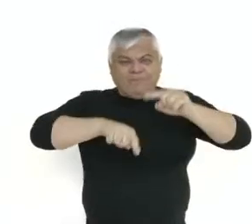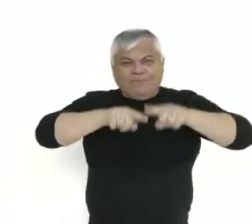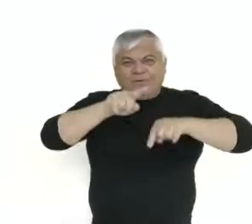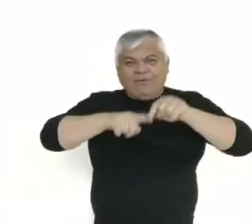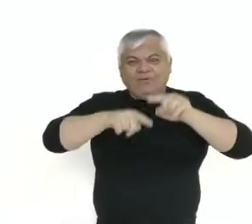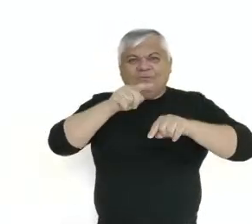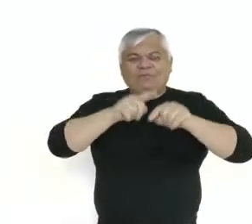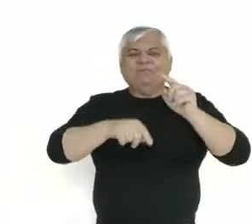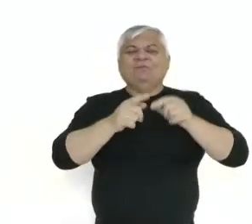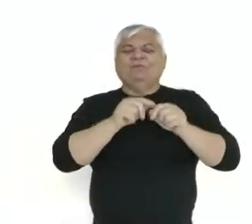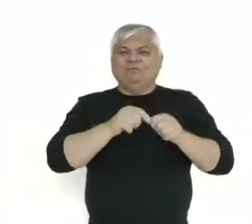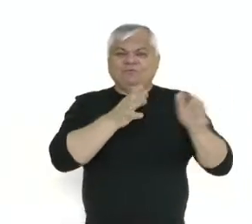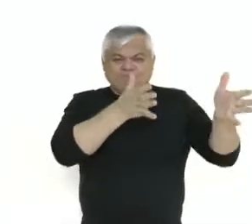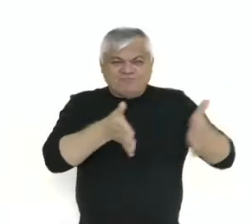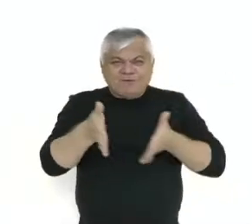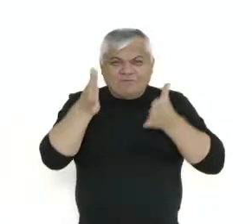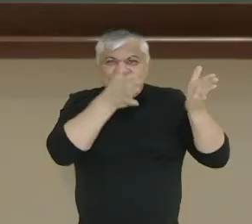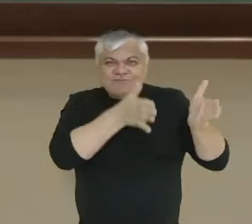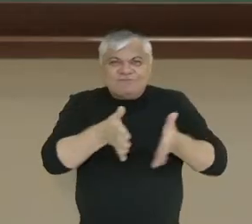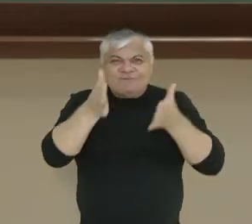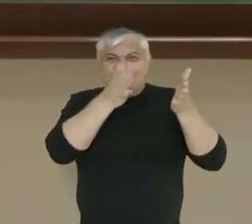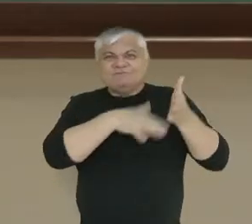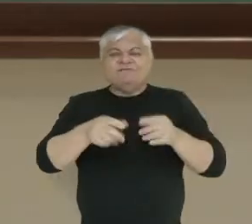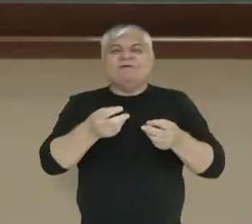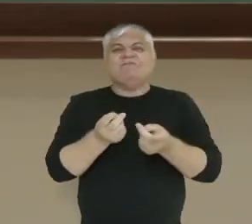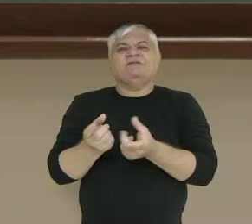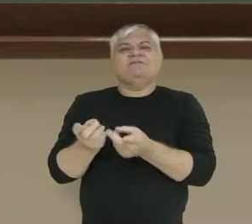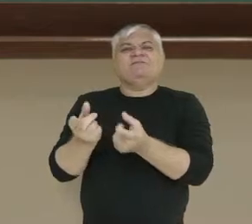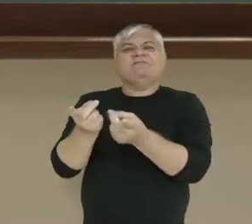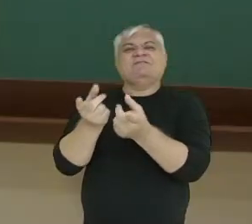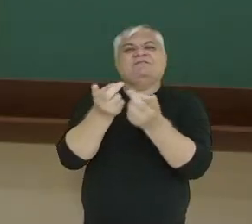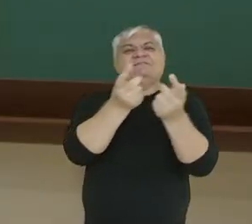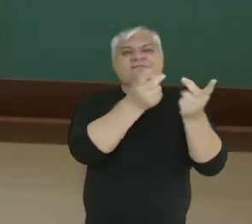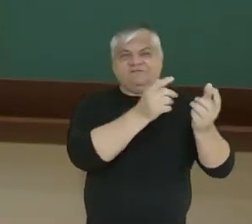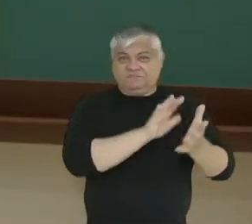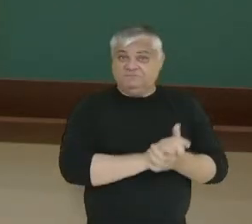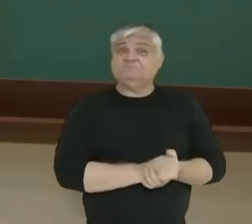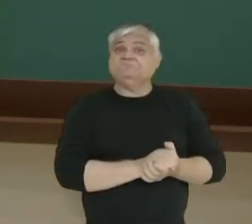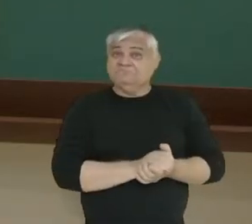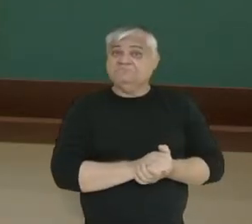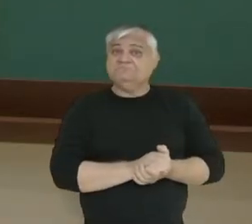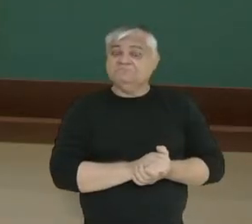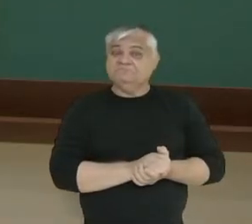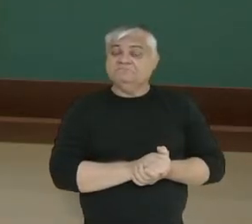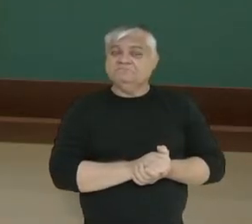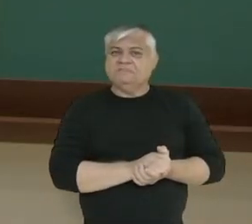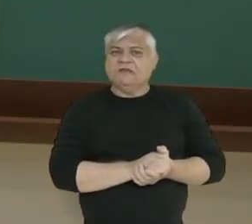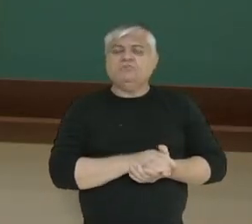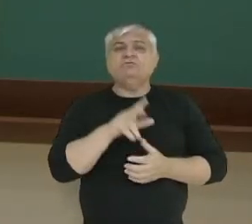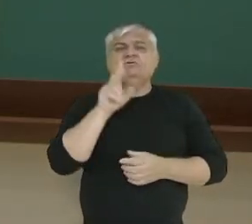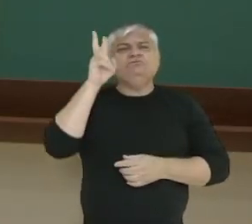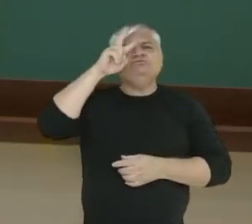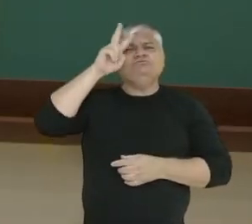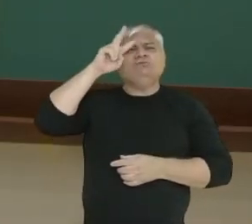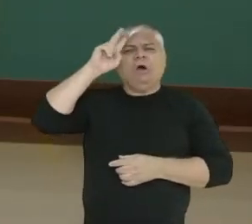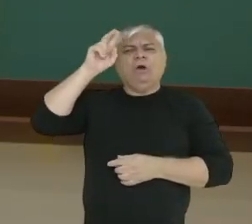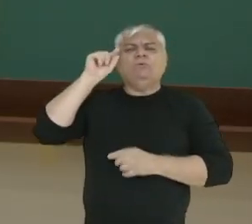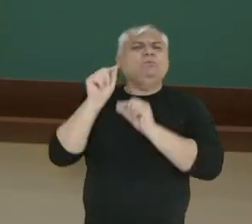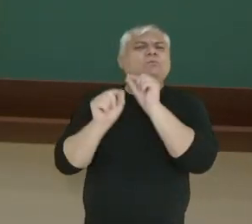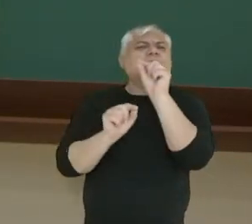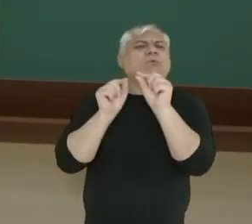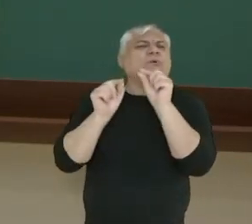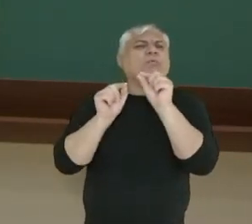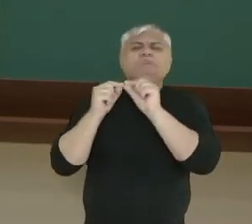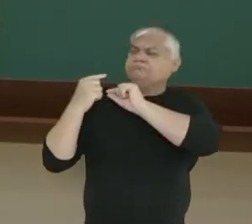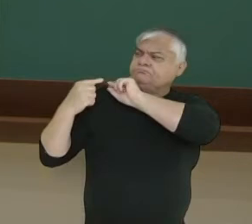em bens de produção ou de consumo. A gente também tem que pensar num sentido histórico que